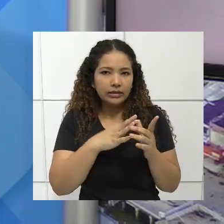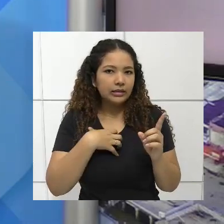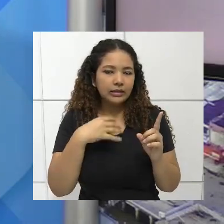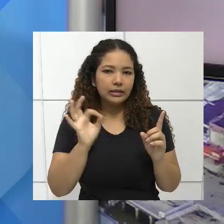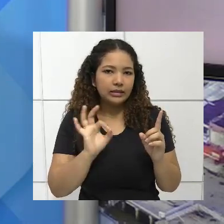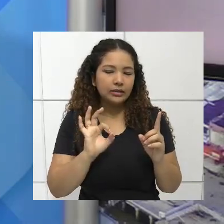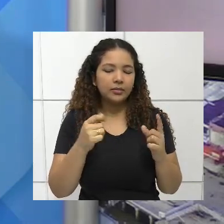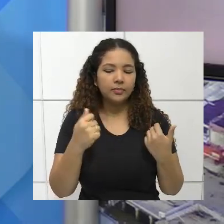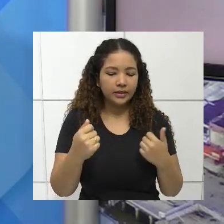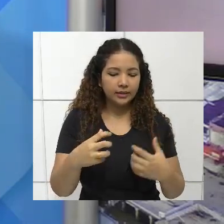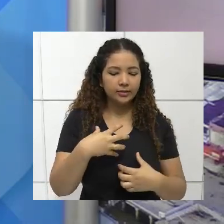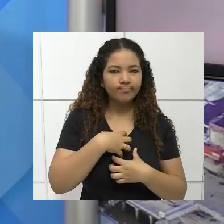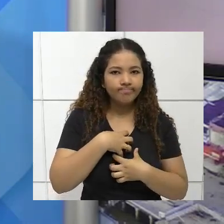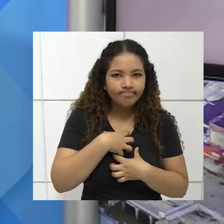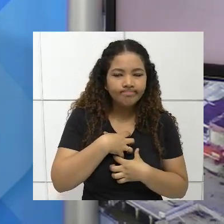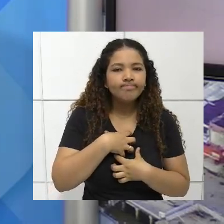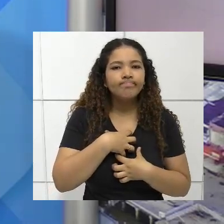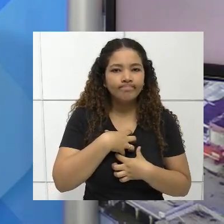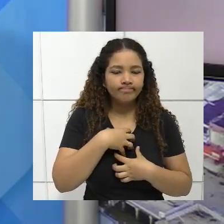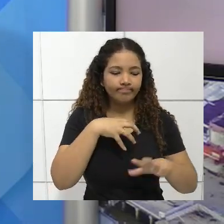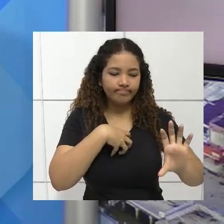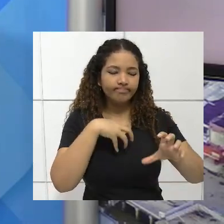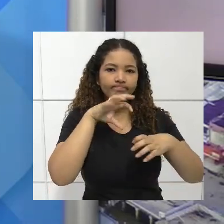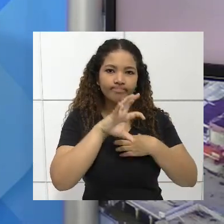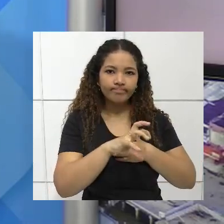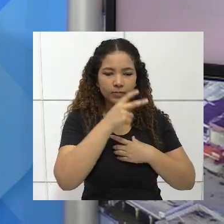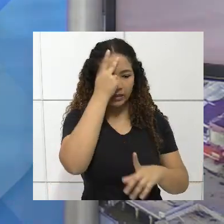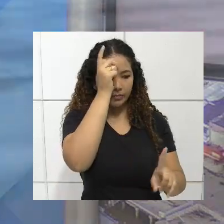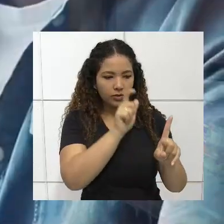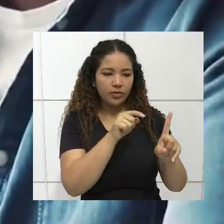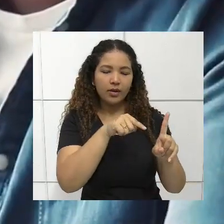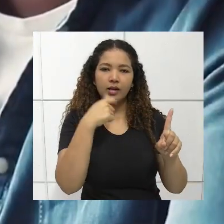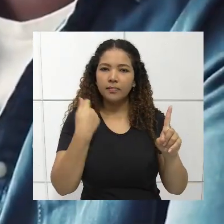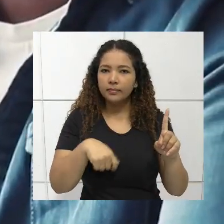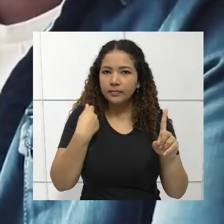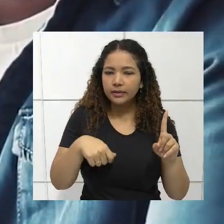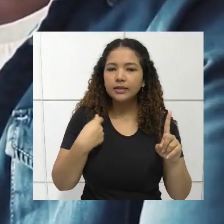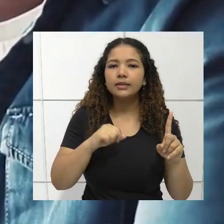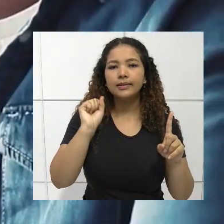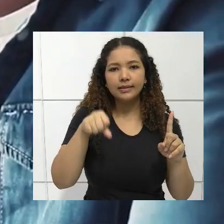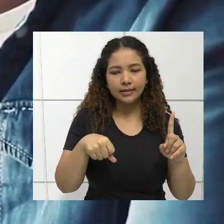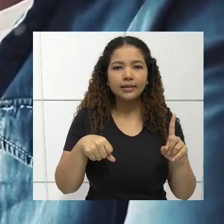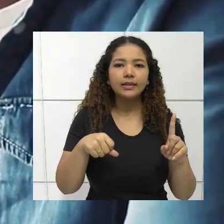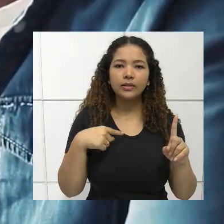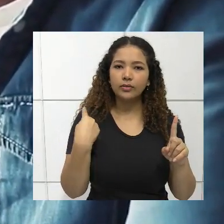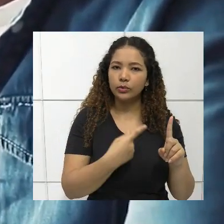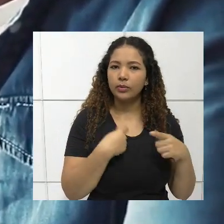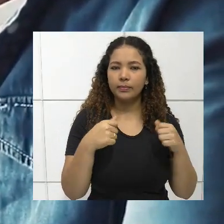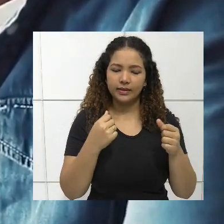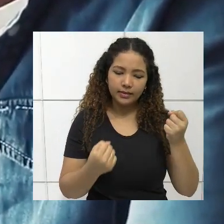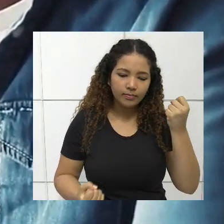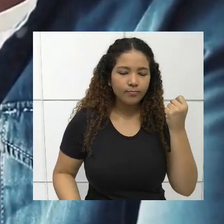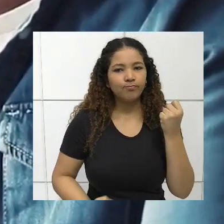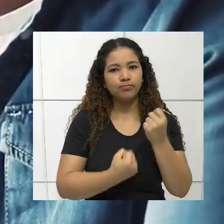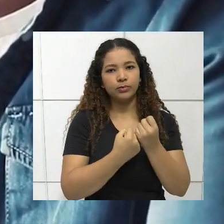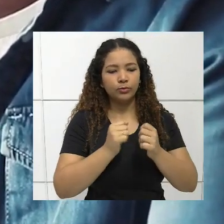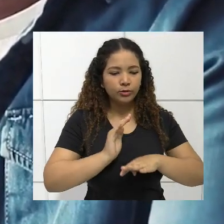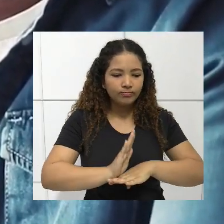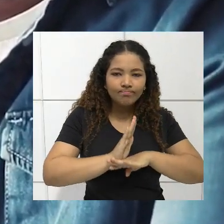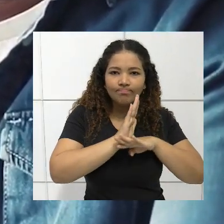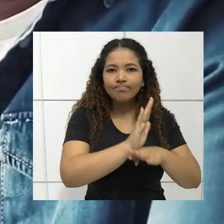ter aquela sensibilidade, a empatia de ver que aquela pessoa ela está precisando. Então, sejamos apoio, sejamos suporte